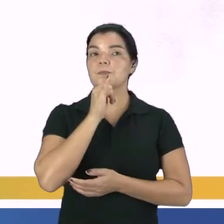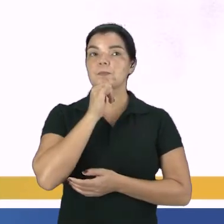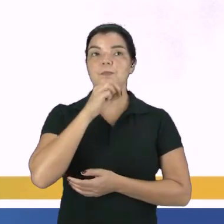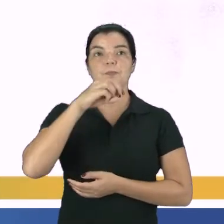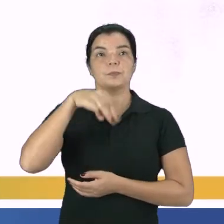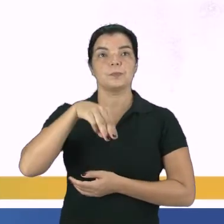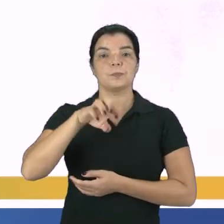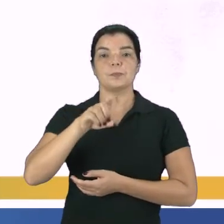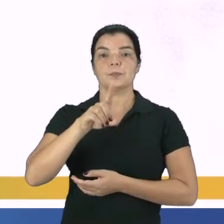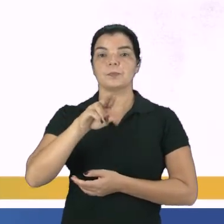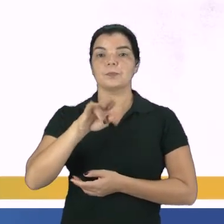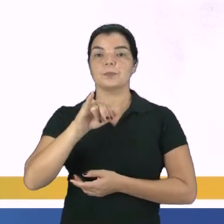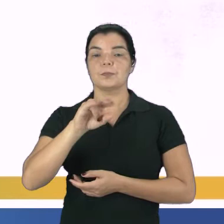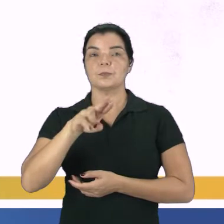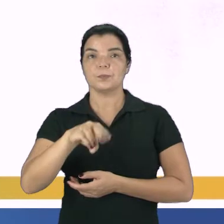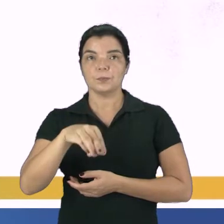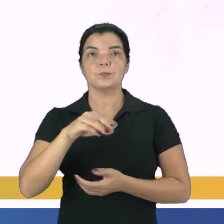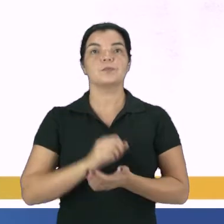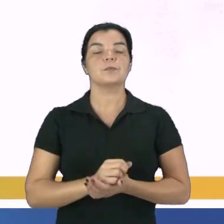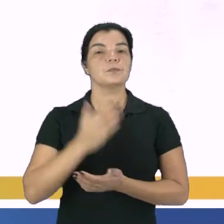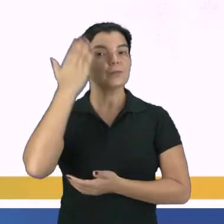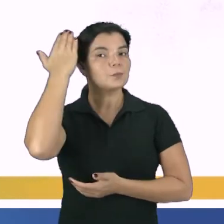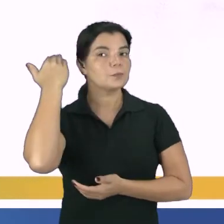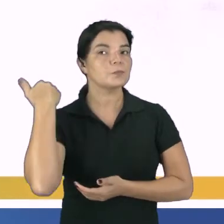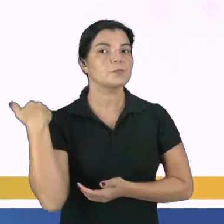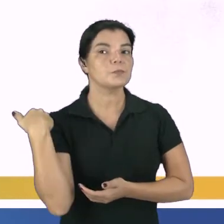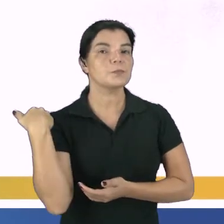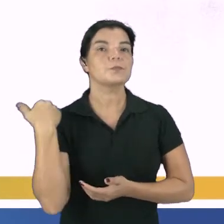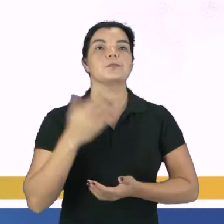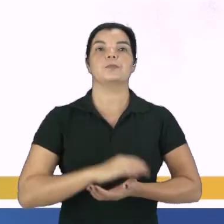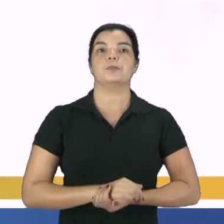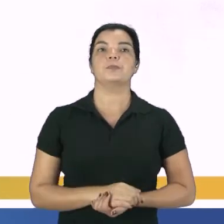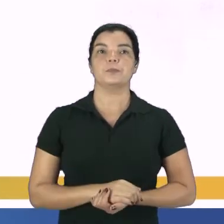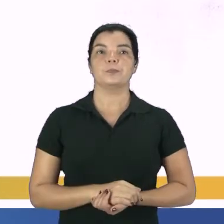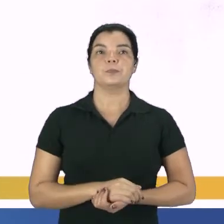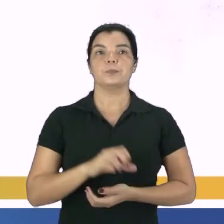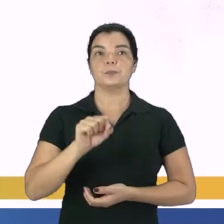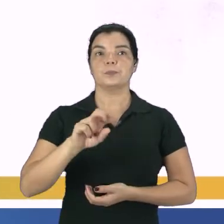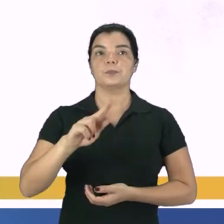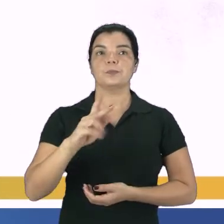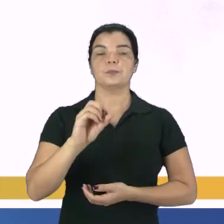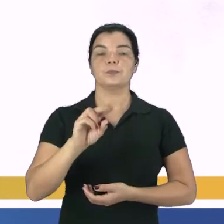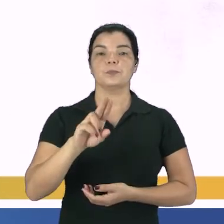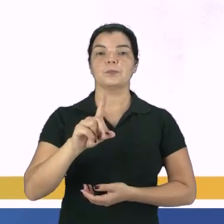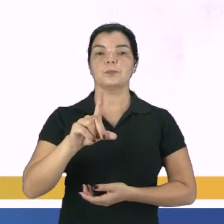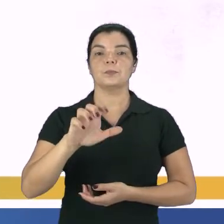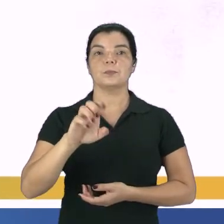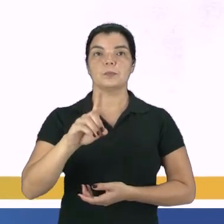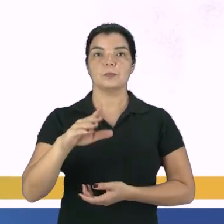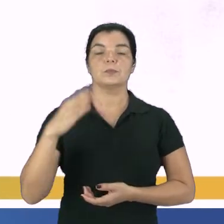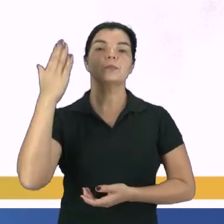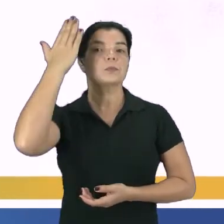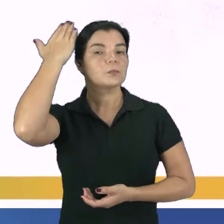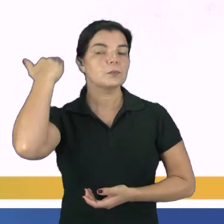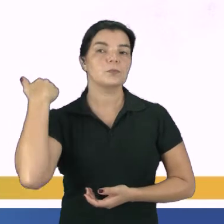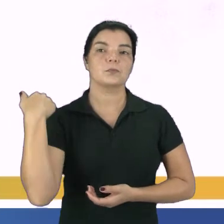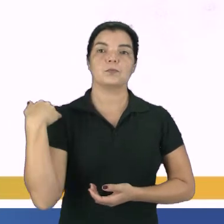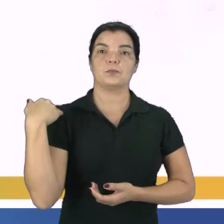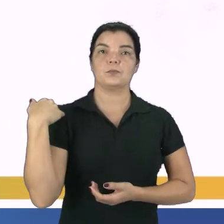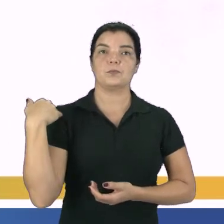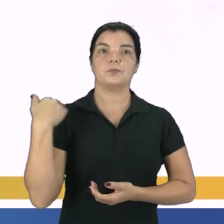como medium length, que é o comprimento médio, shoulder length, na altura dos